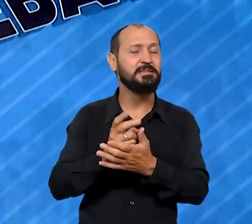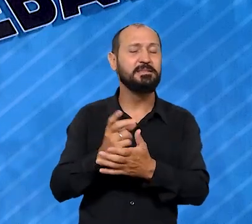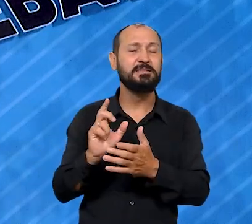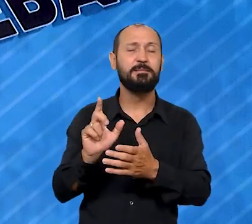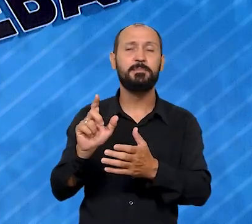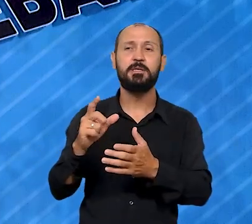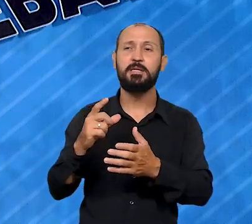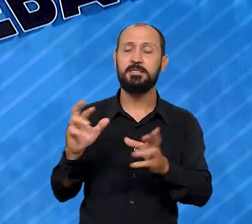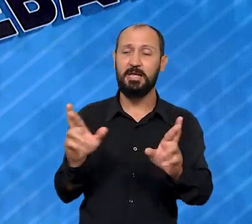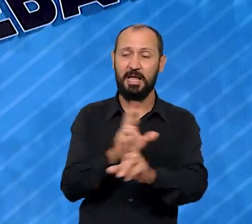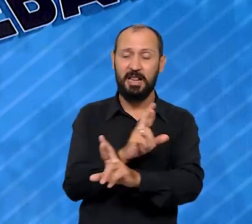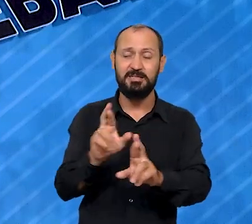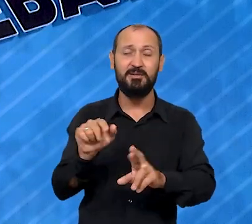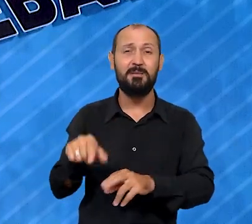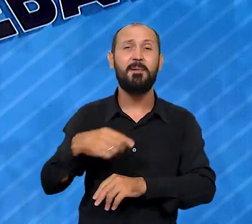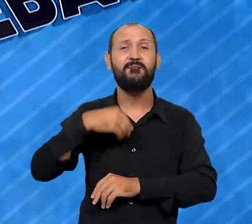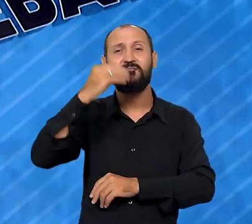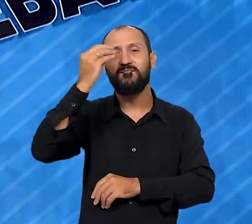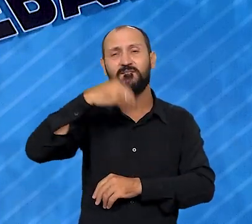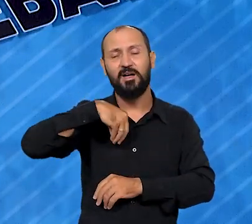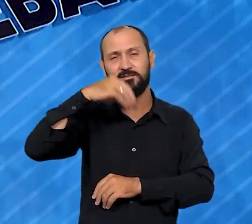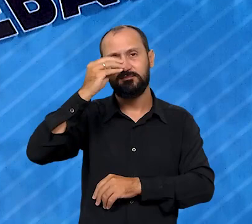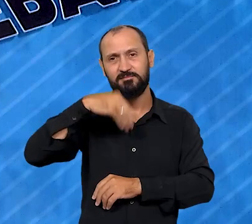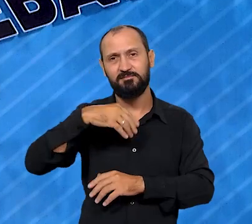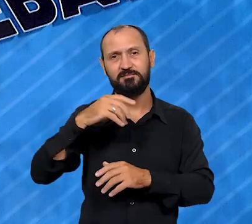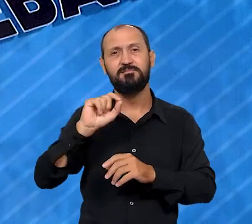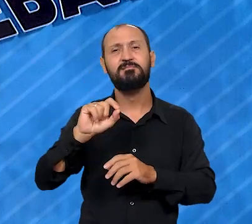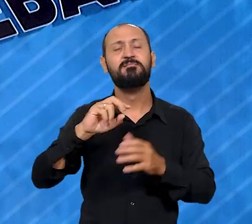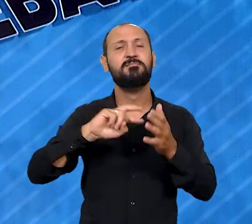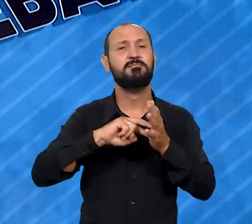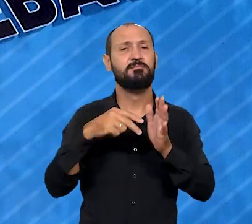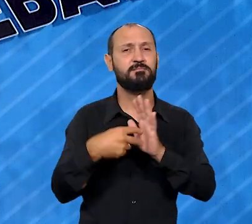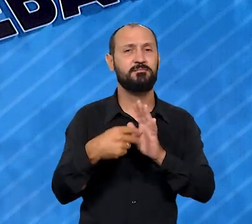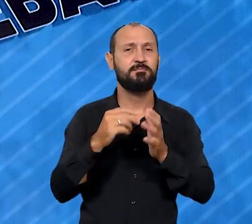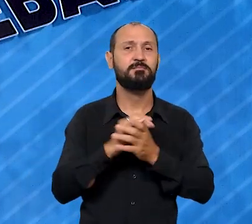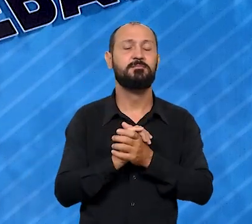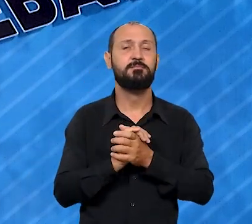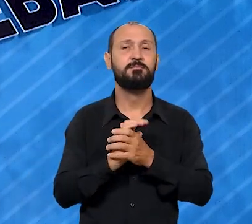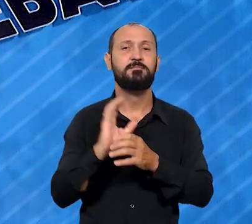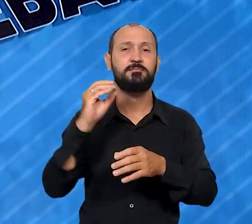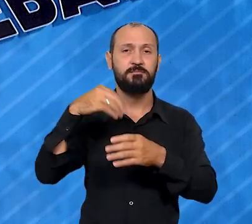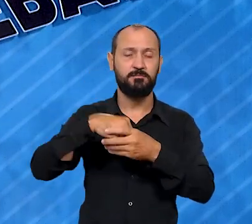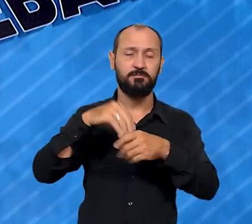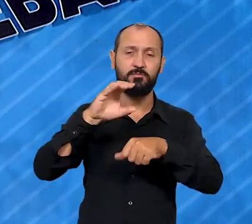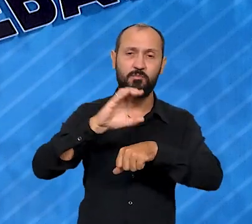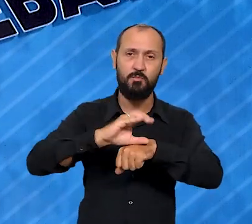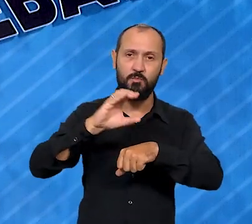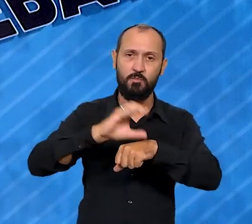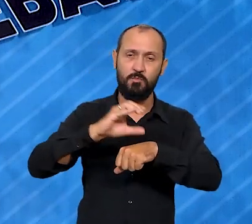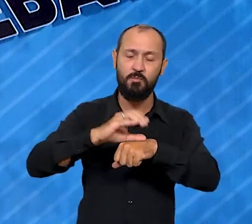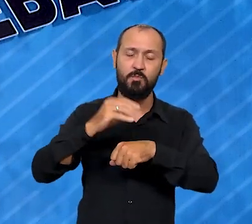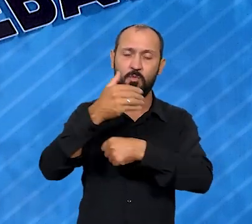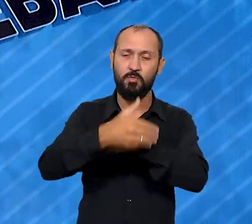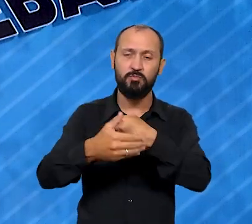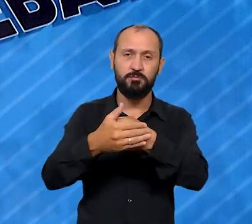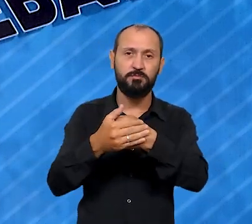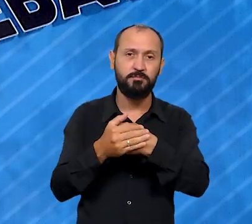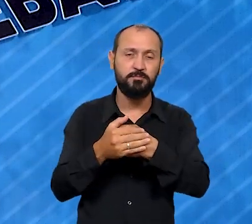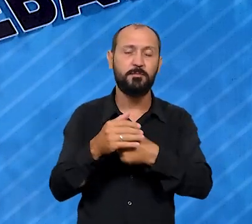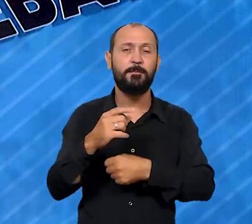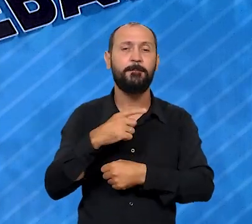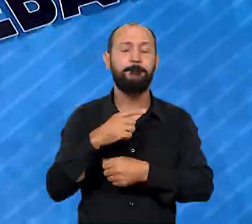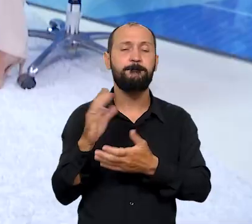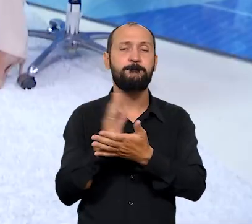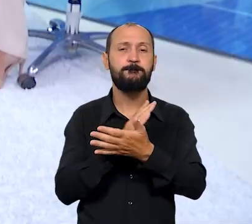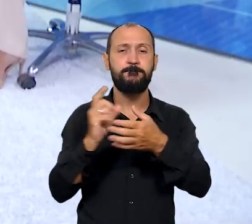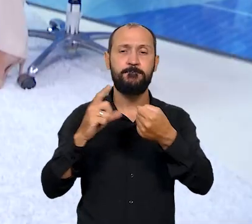mais vulnerável, de uma relação jurídica ali de consumo. E o que isso significa? Dentro do próprio Código de Defesa do Consumidor, a gente